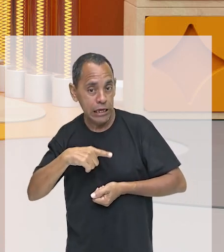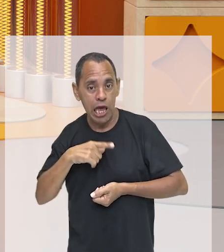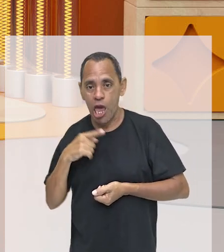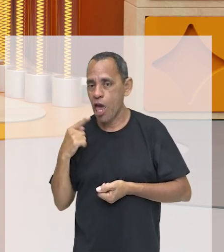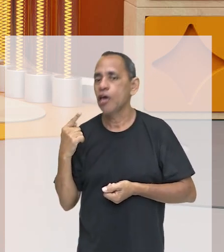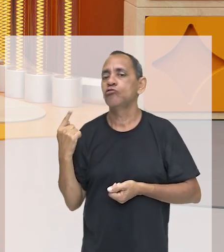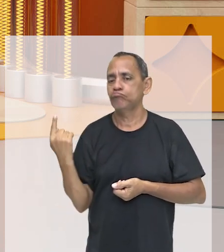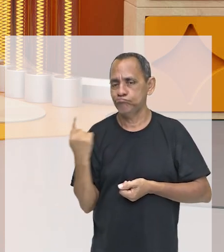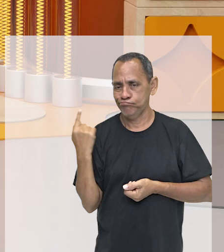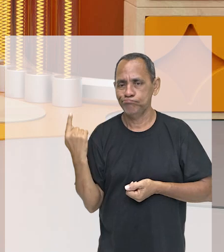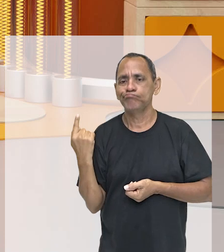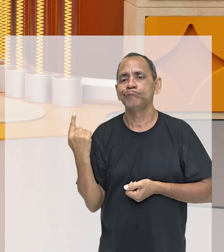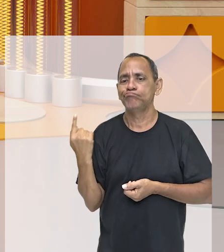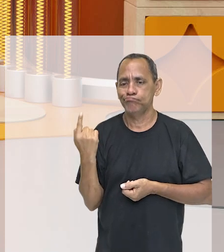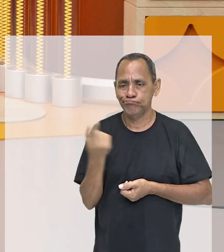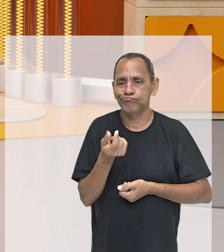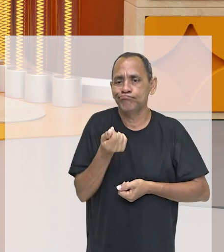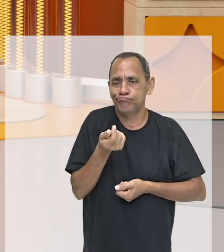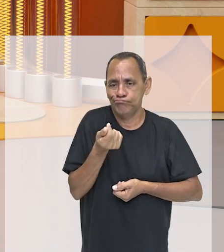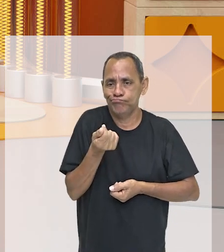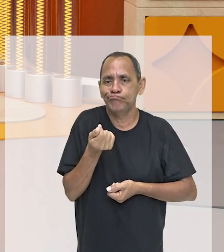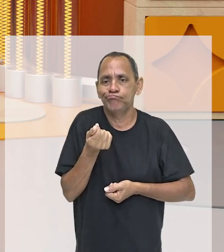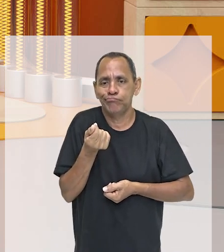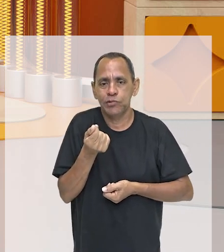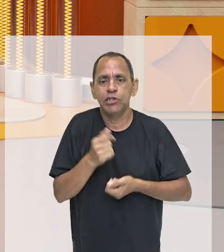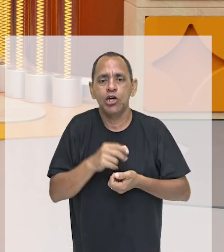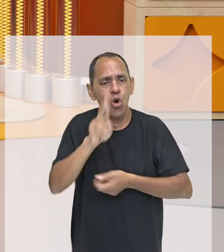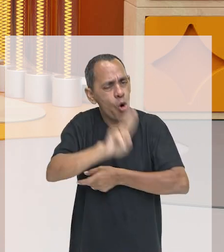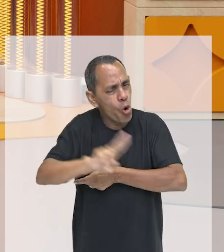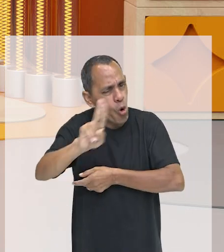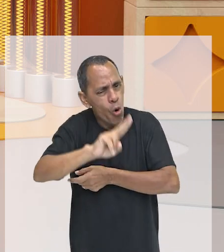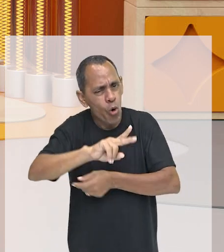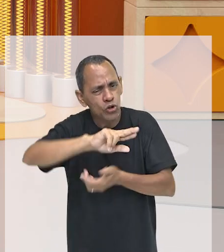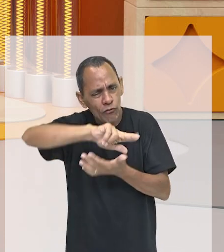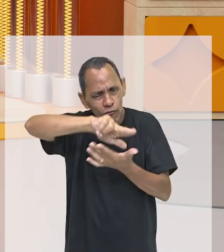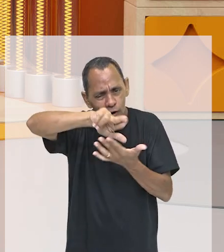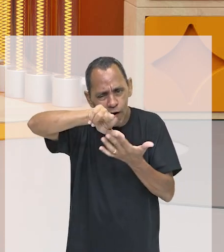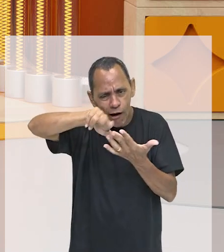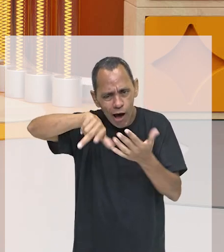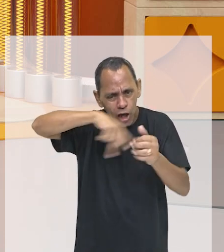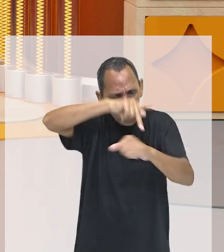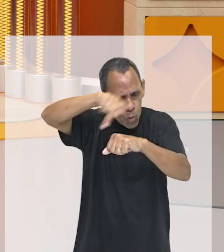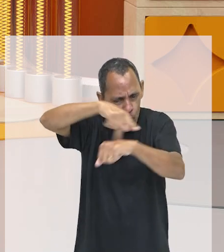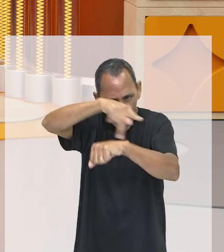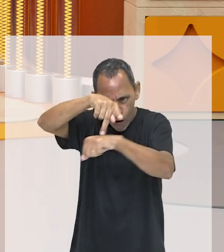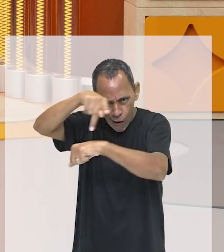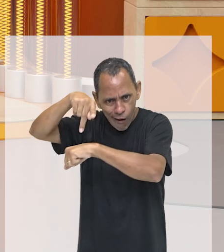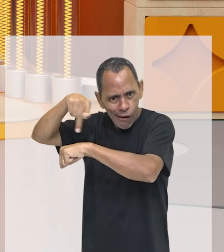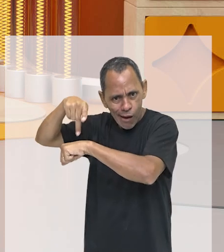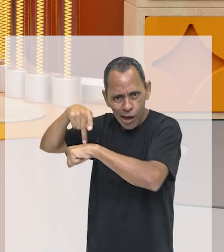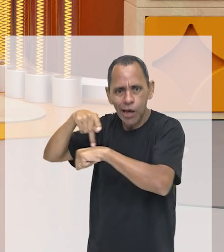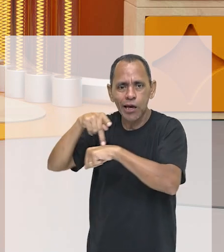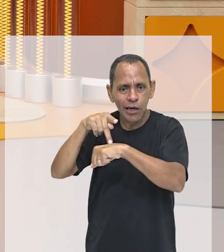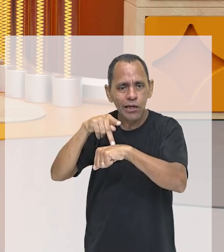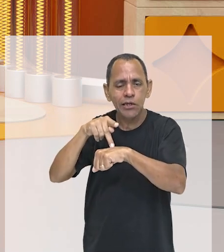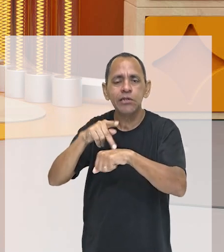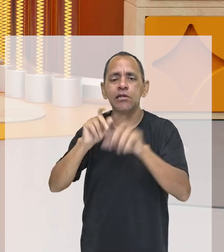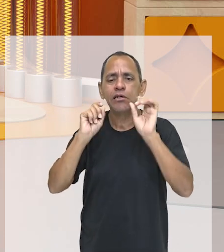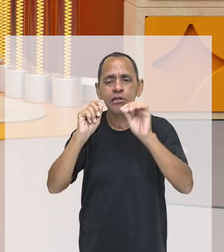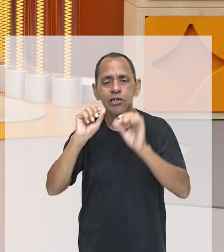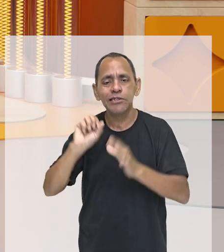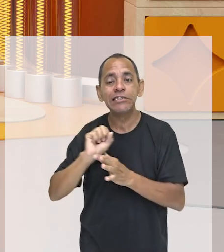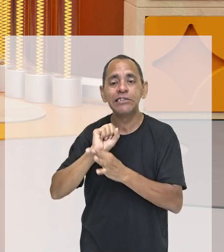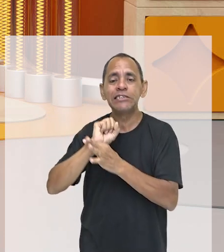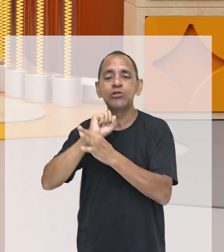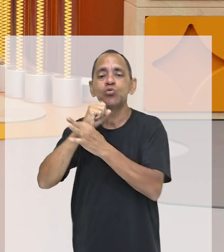uma única moeda em vários países, né? Ele vai ajudar o quê? A fortalecer